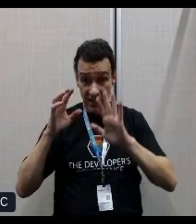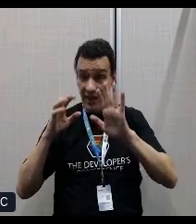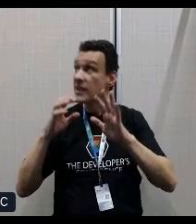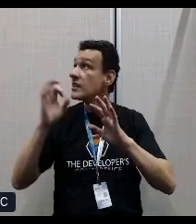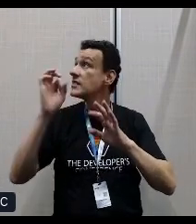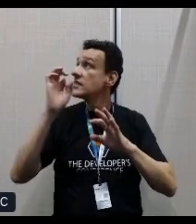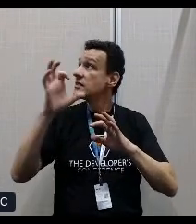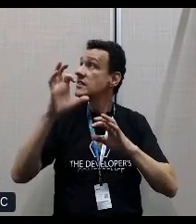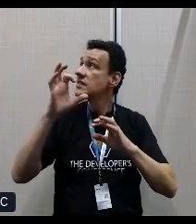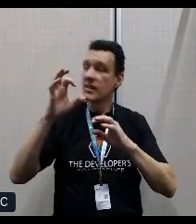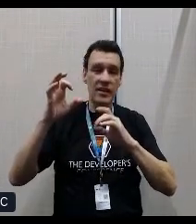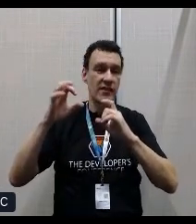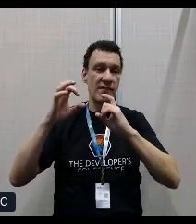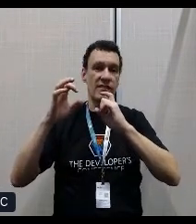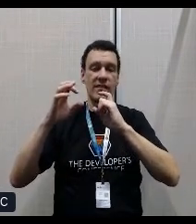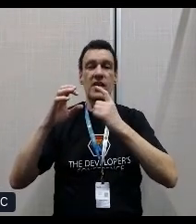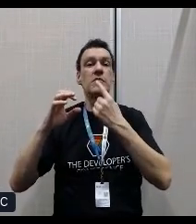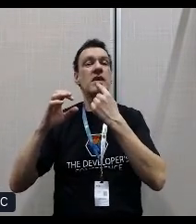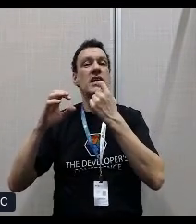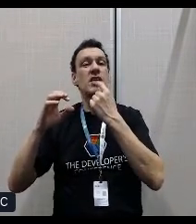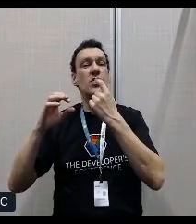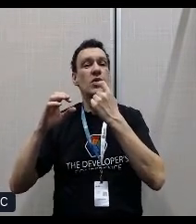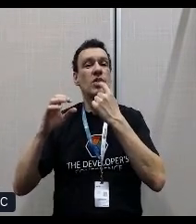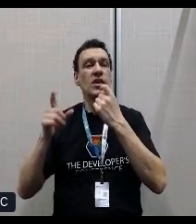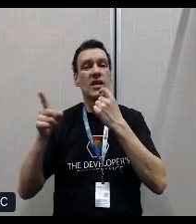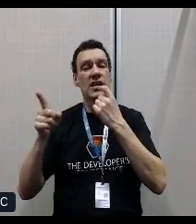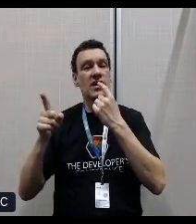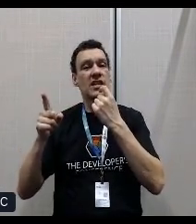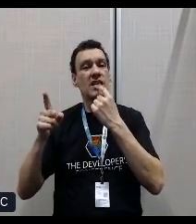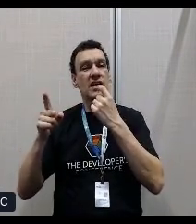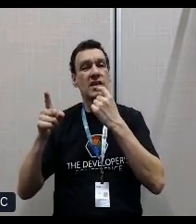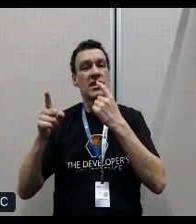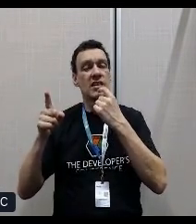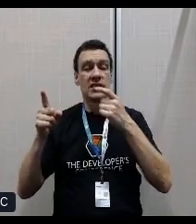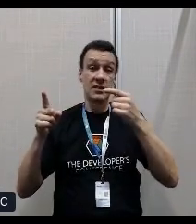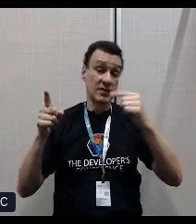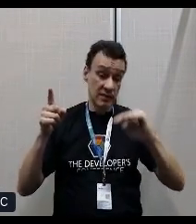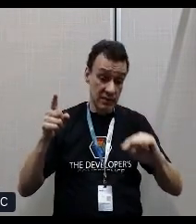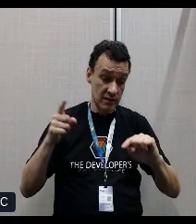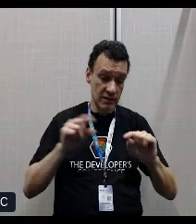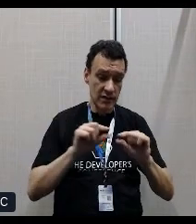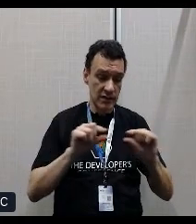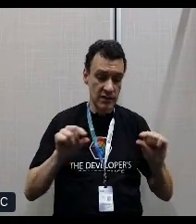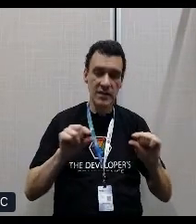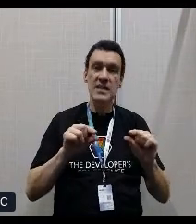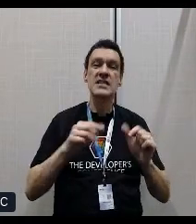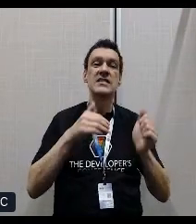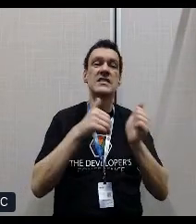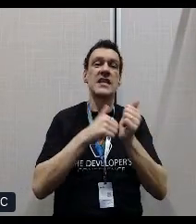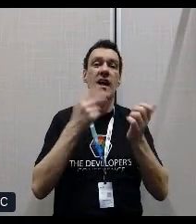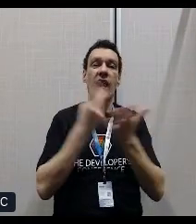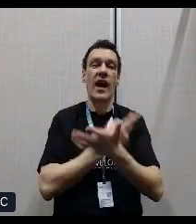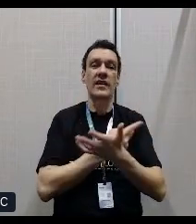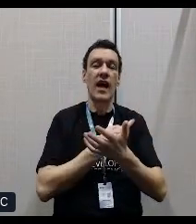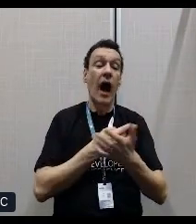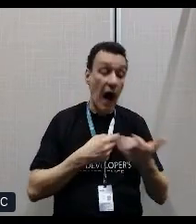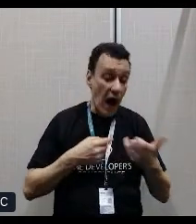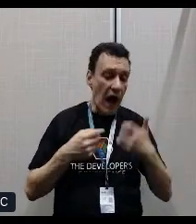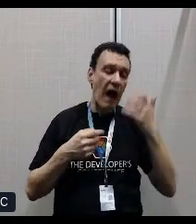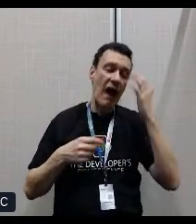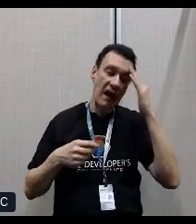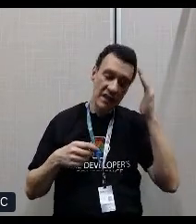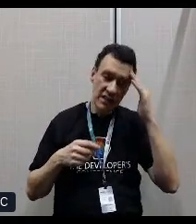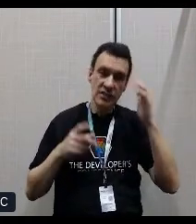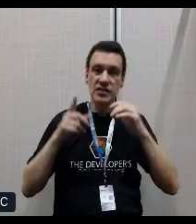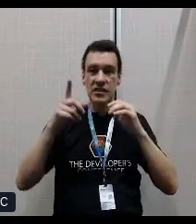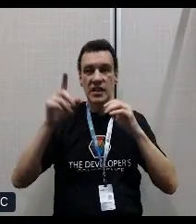pelo descritivo. Então, Pedro, como é que eu começo a falar sobre acessibilidade? Que era aquele papo que a gente já tinha dado spoiler lá em cima, né?